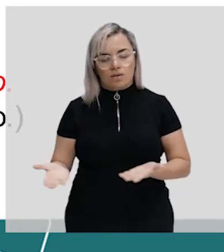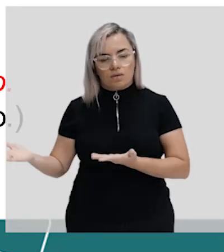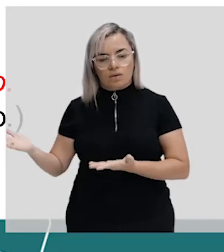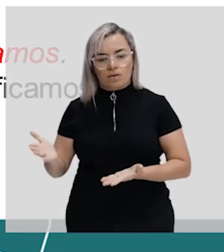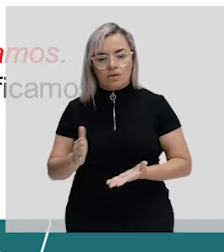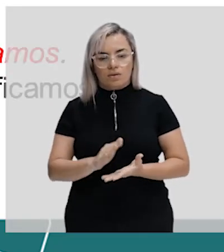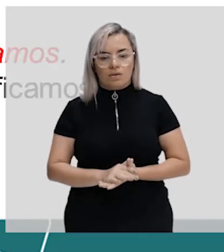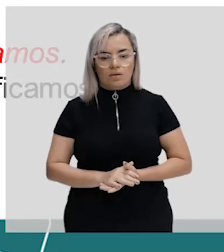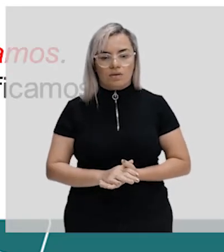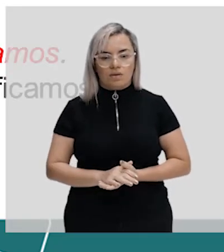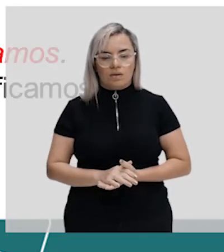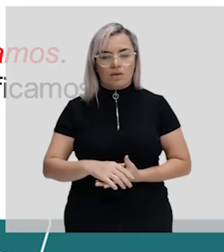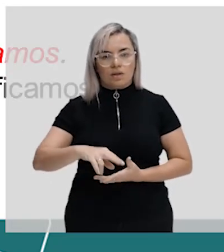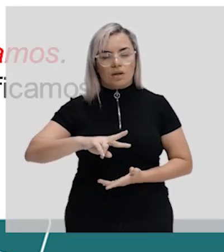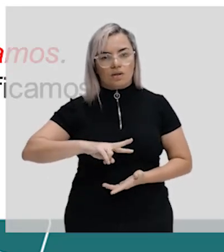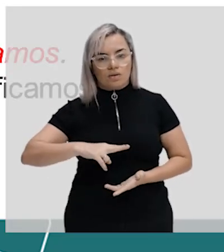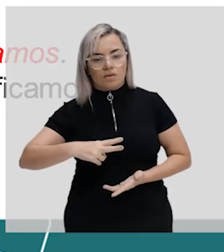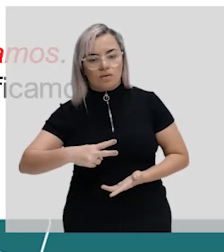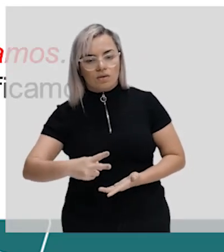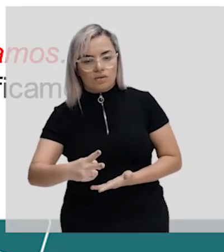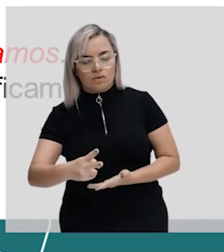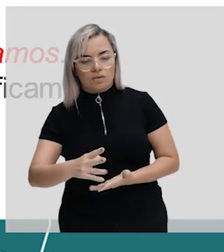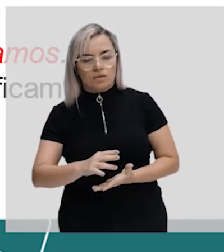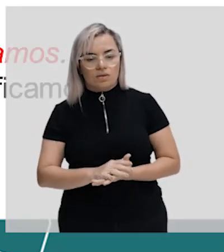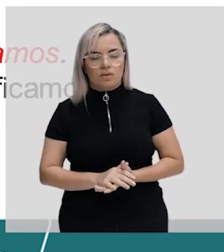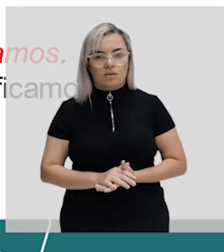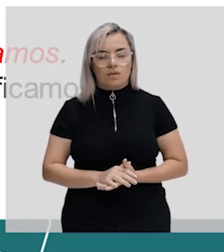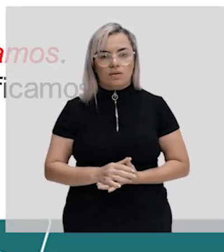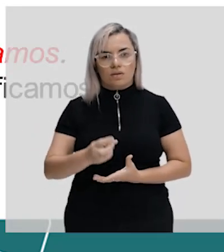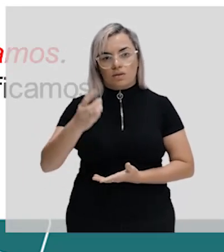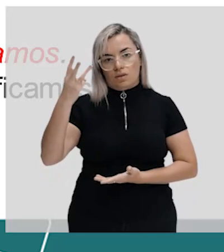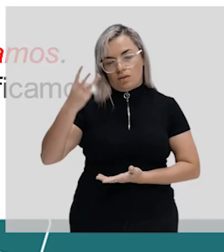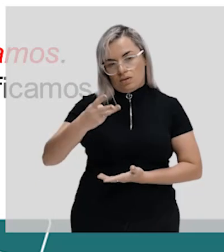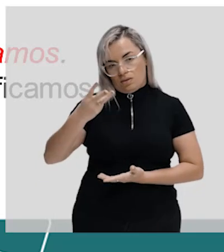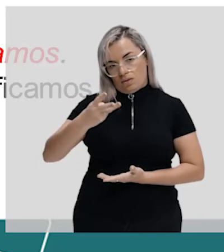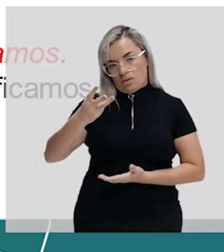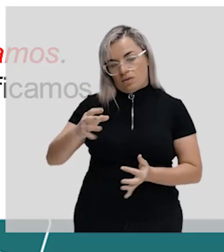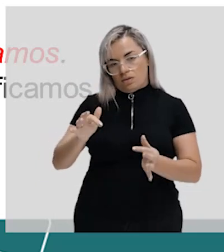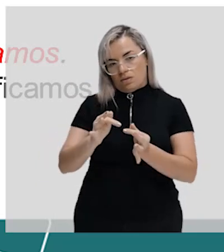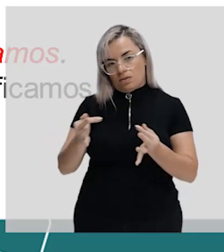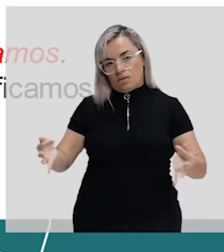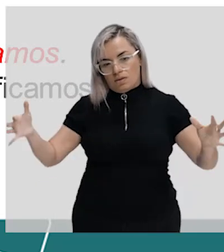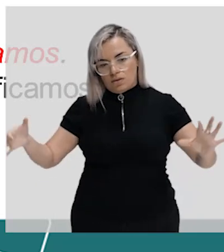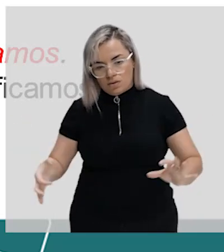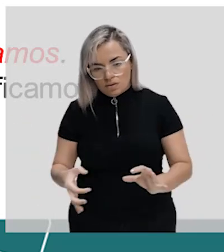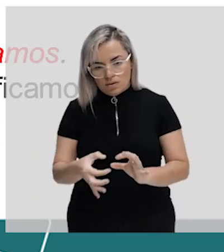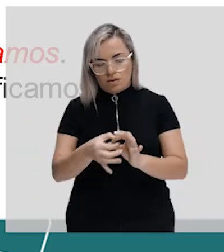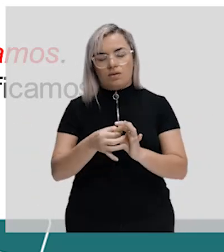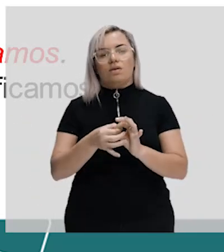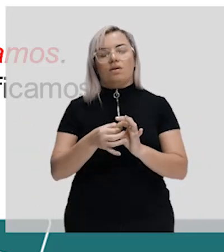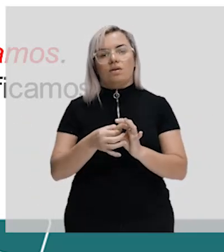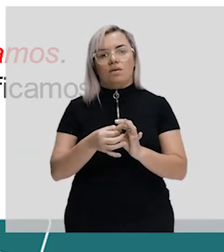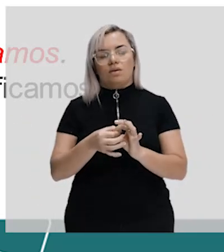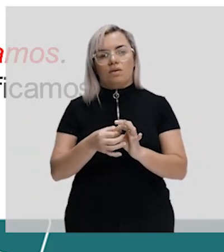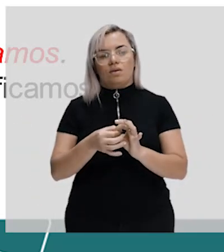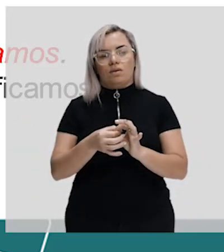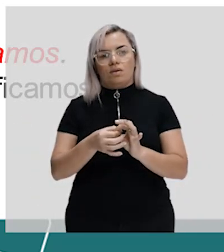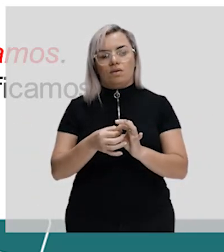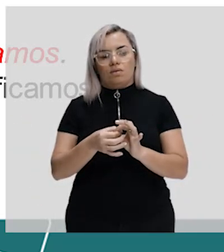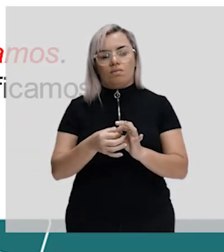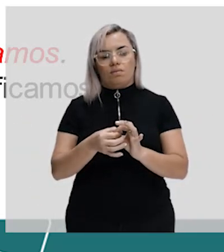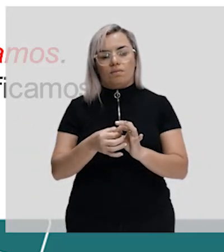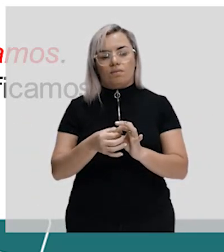nas consecutivas. Essa aqui é a nossa terceira conjunção. Você vai lá e coloca